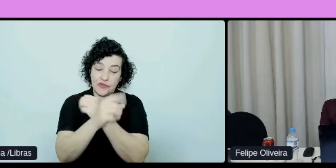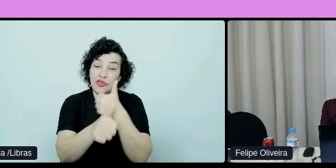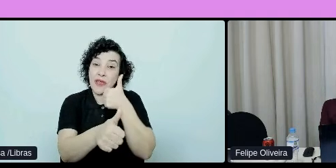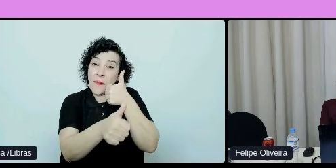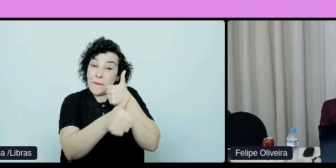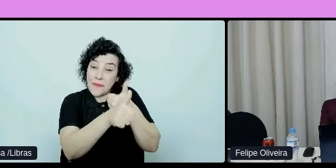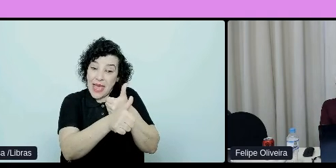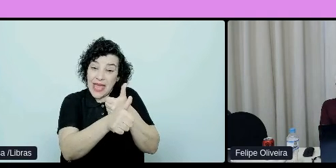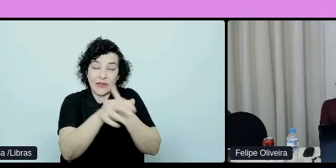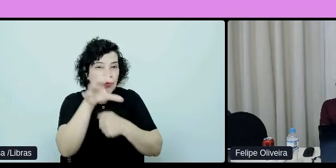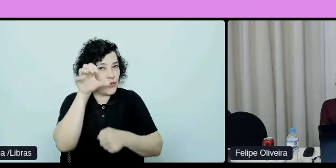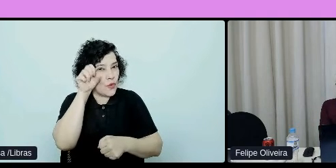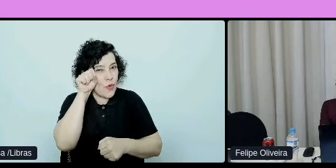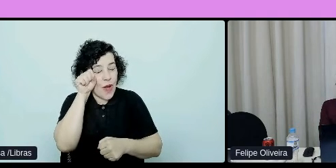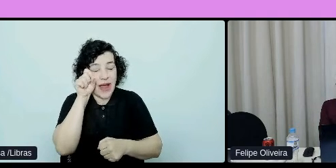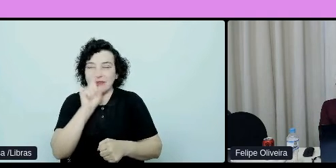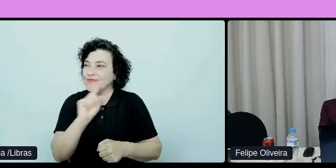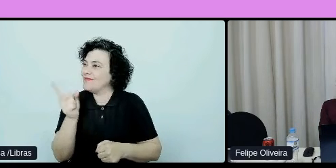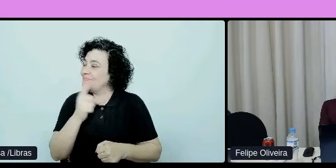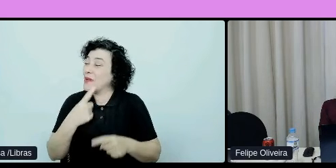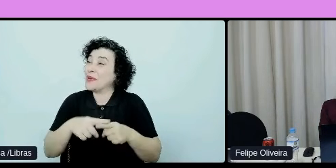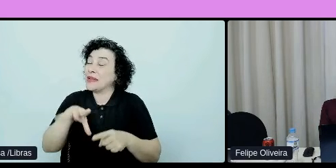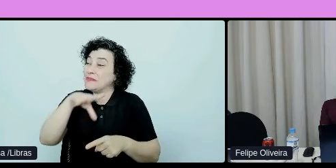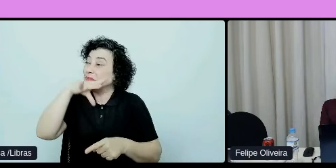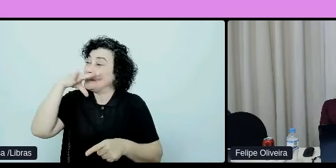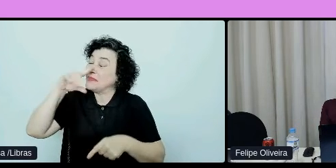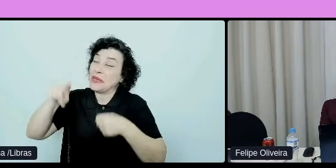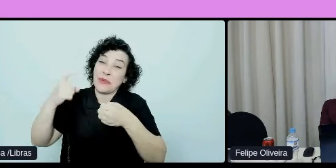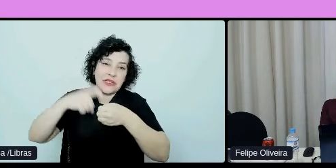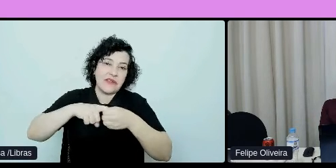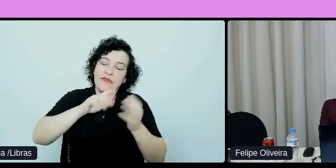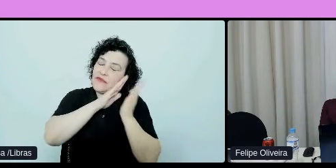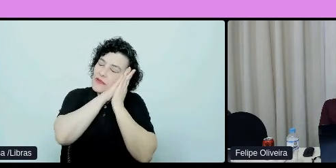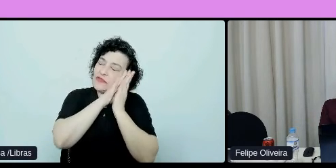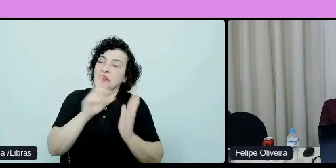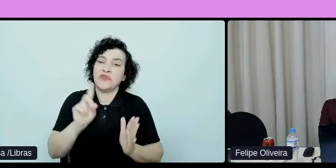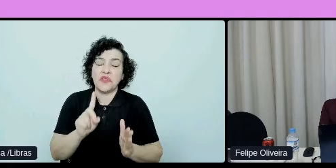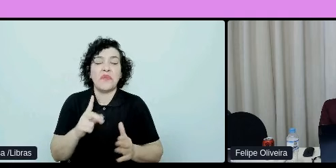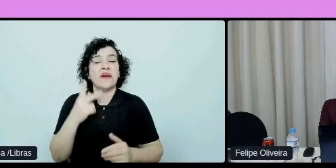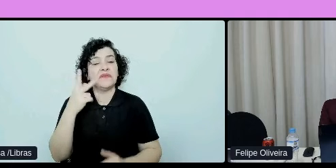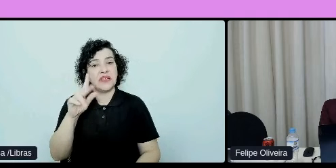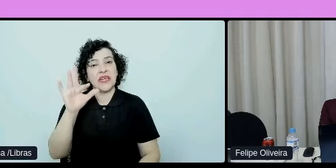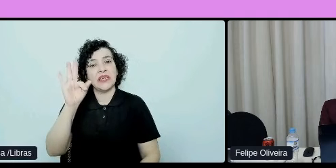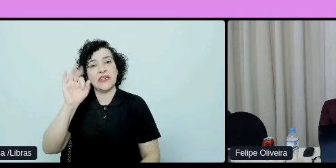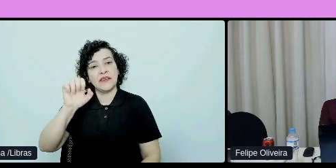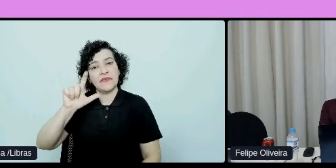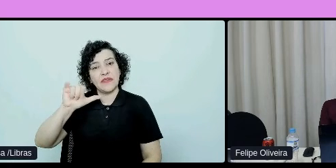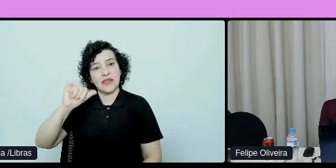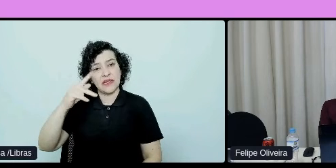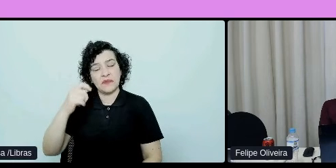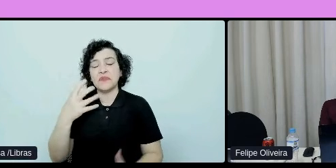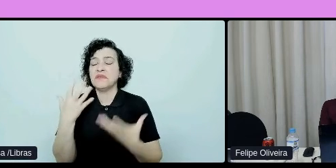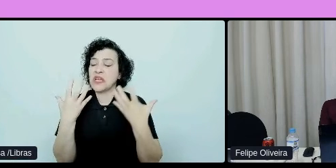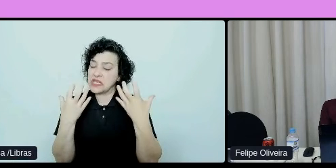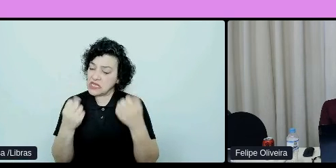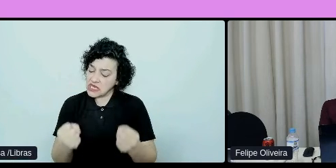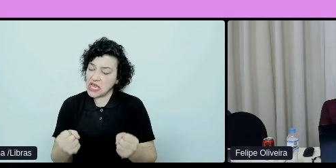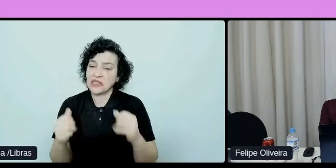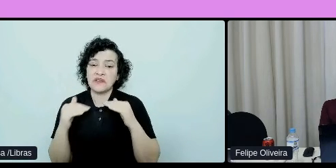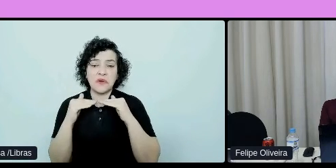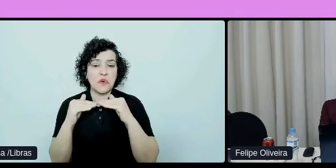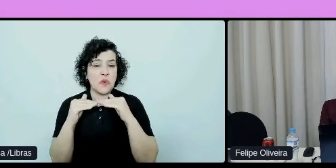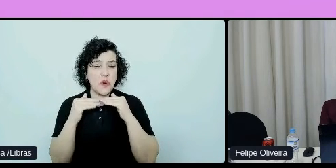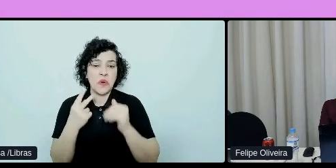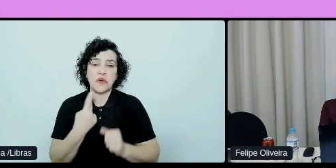acordar, eu não vou voltar a dormir. E para ele é super tranquilo, ele, assim, ficou numa boa com isso, e assim eu consigo dormir, ele